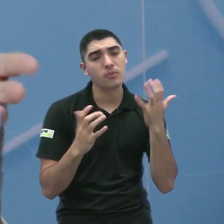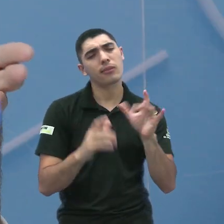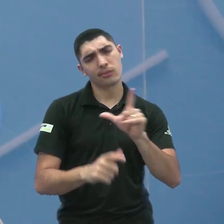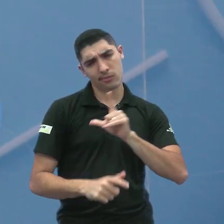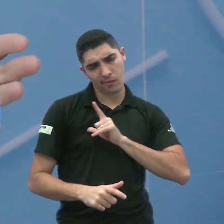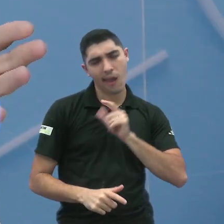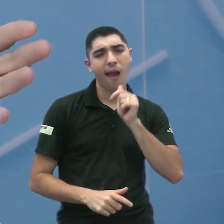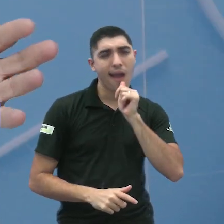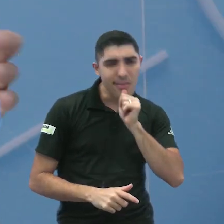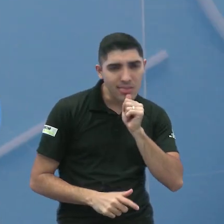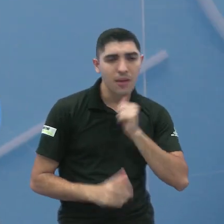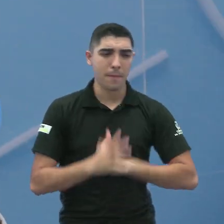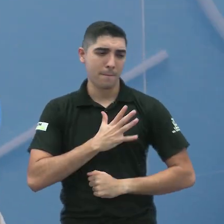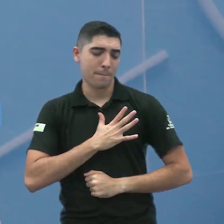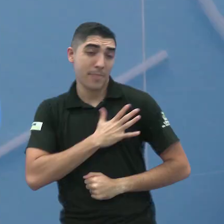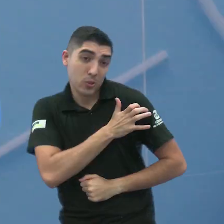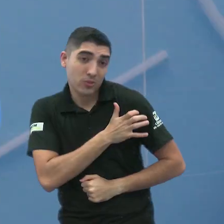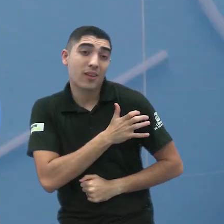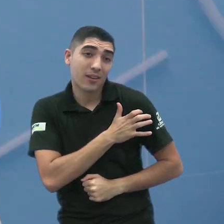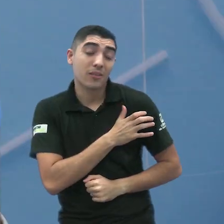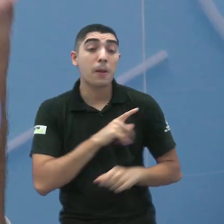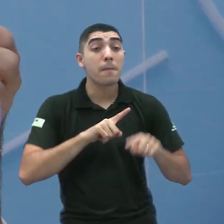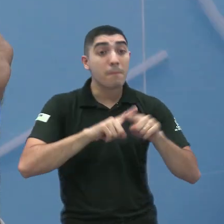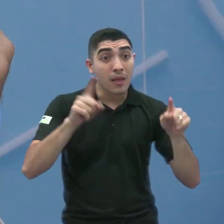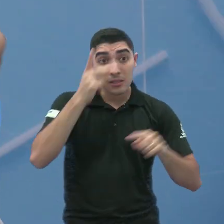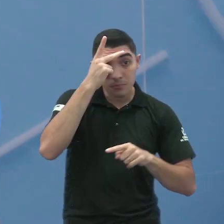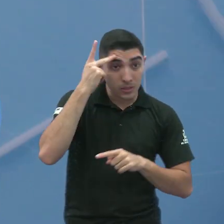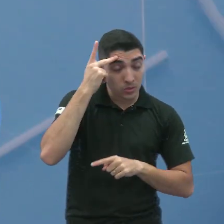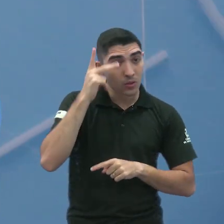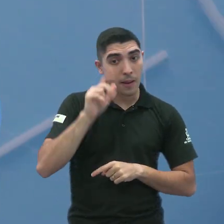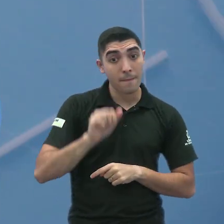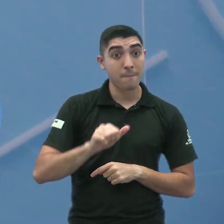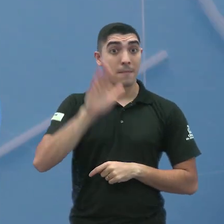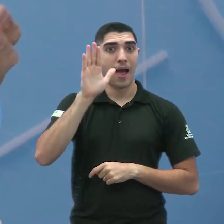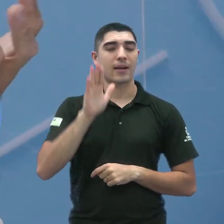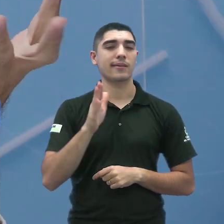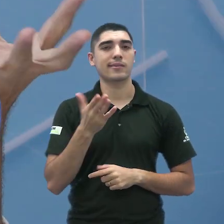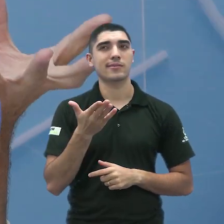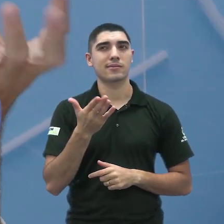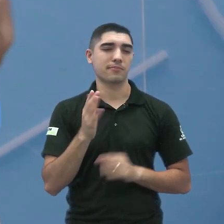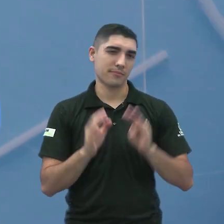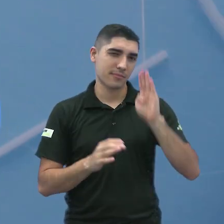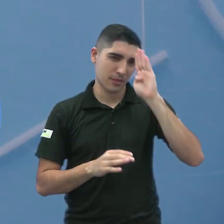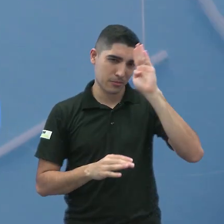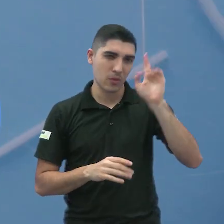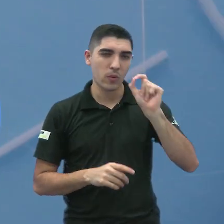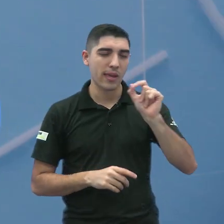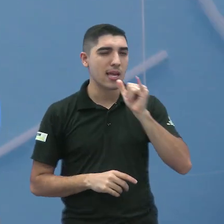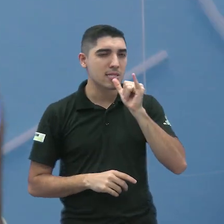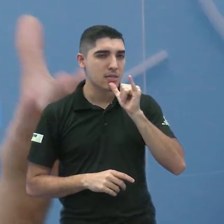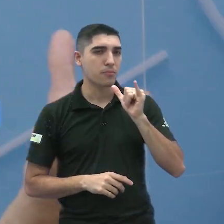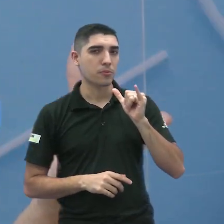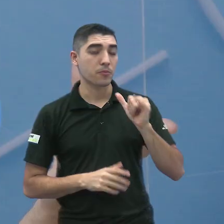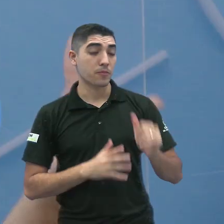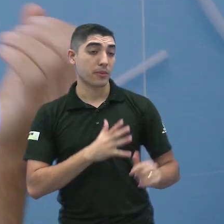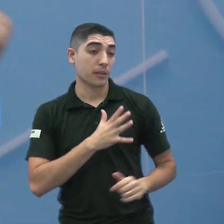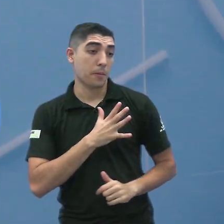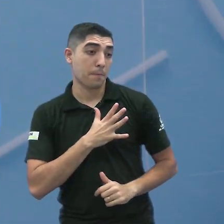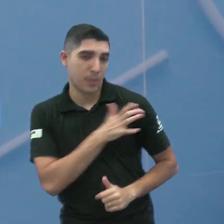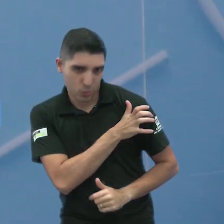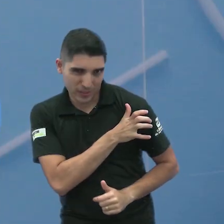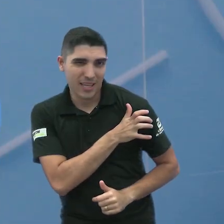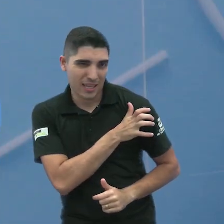ainda existe, ainda é real, mas as pessoas buscam muito mais, tanto por a diminuição do preconceito quanto pela